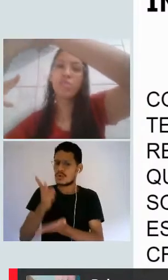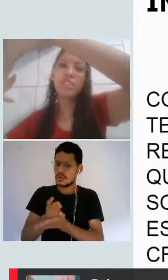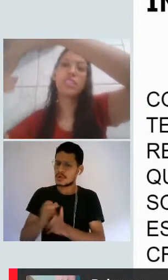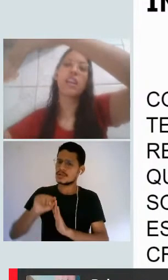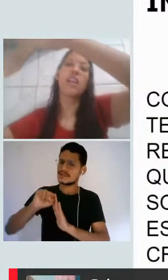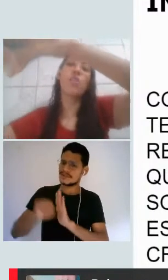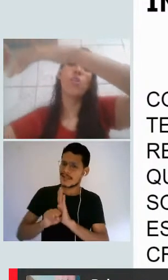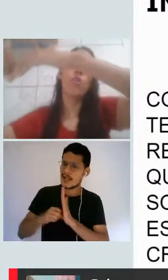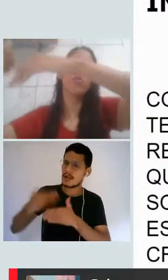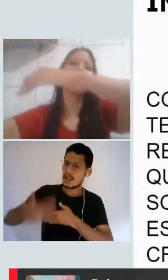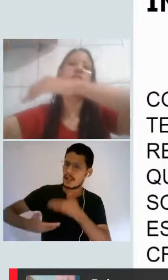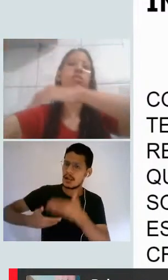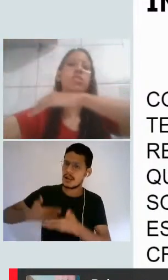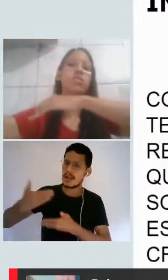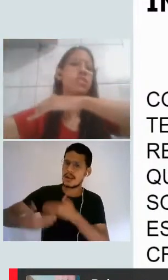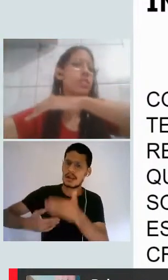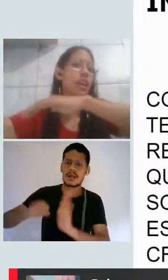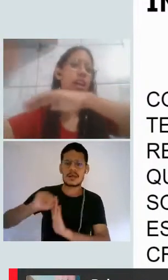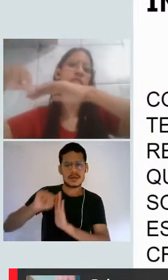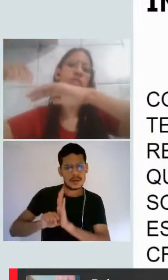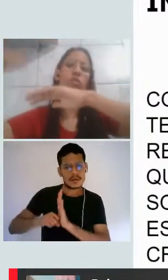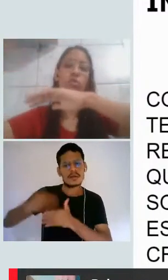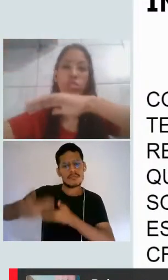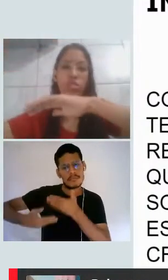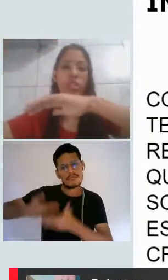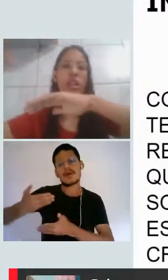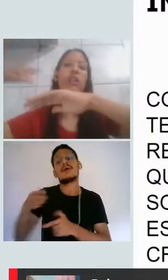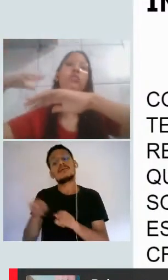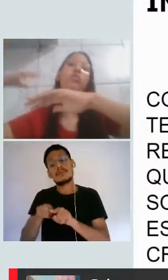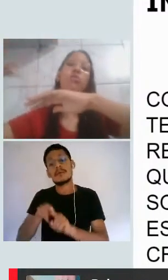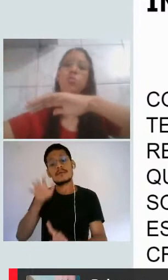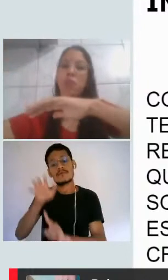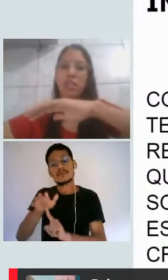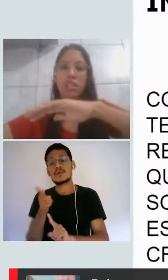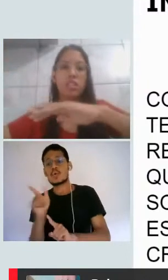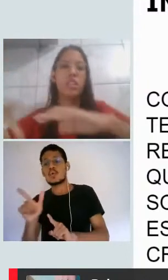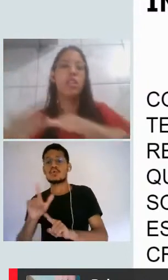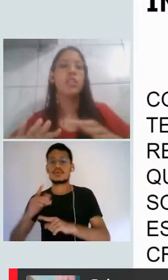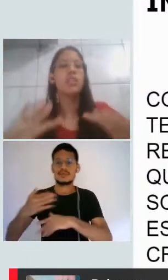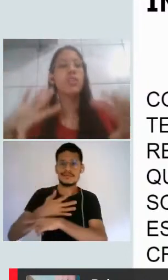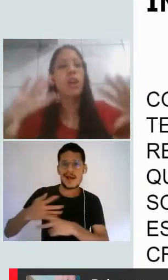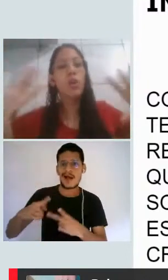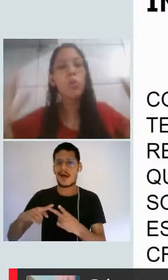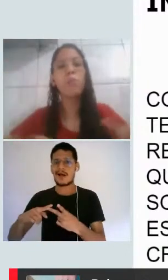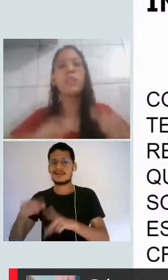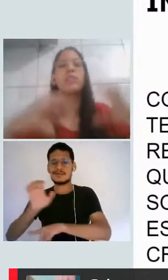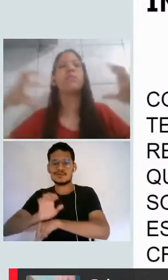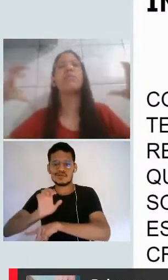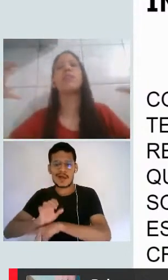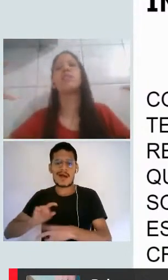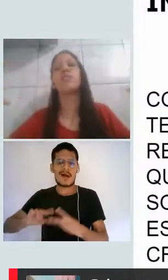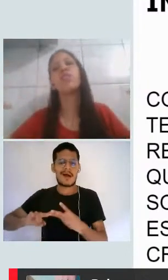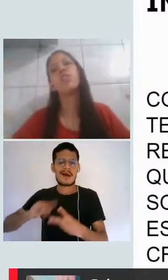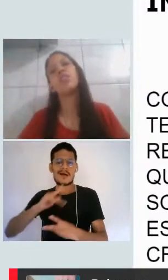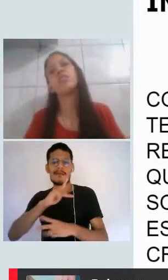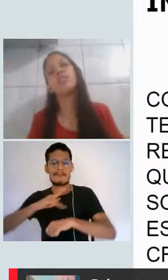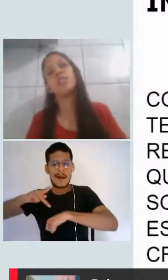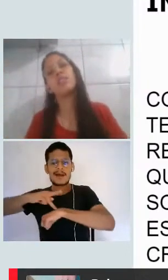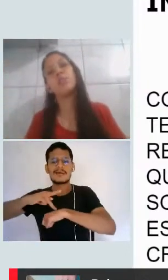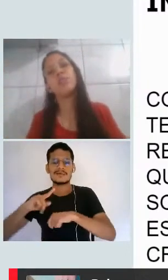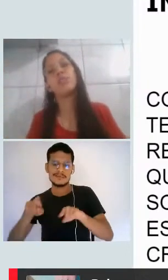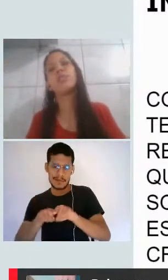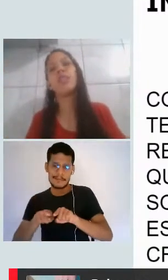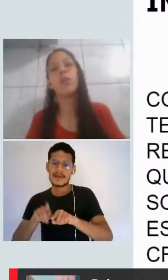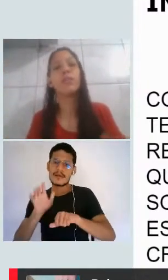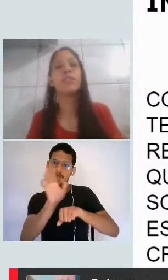vai influenciar outras cidades, outros estados, outros países. Então, é algo bem maior que